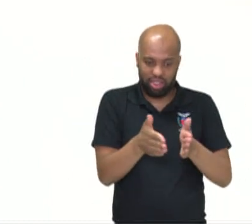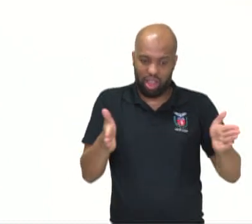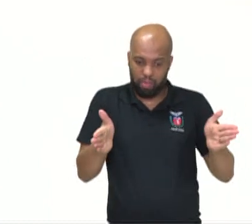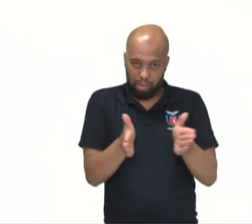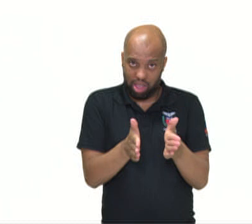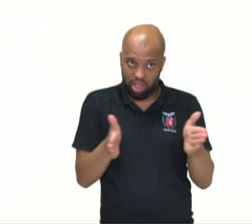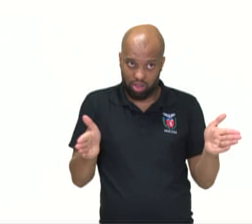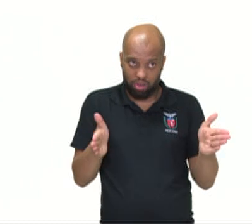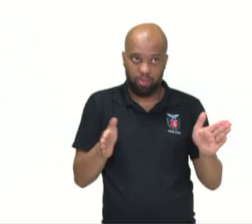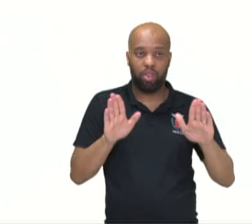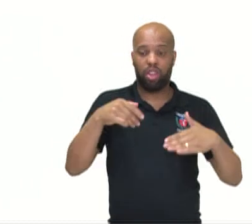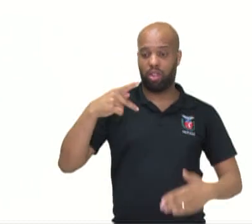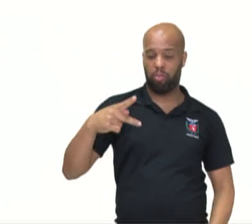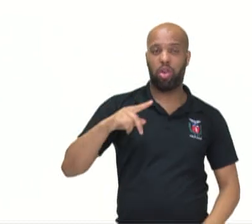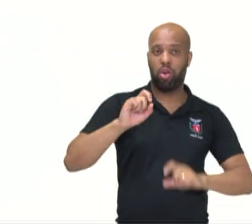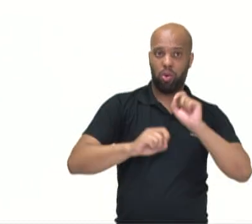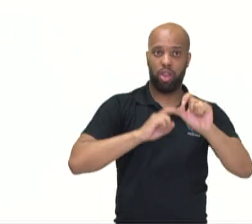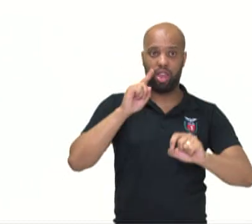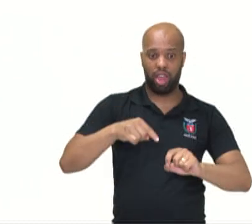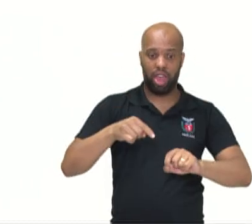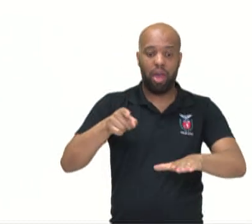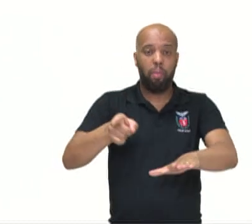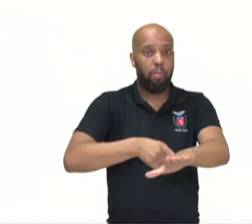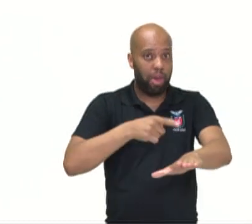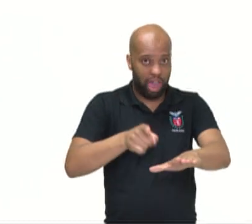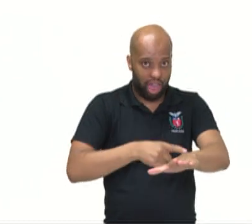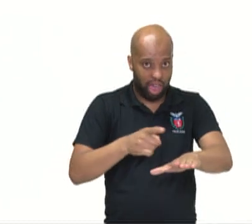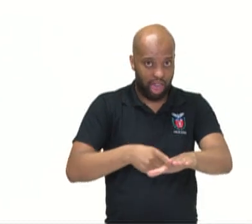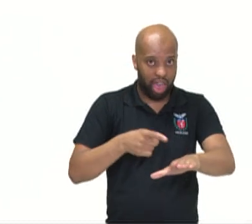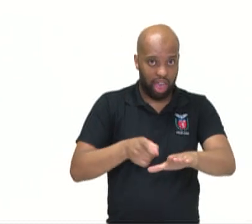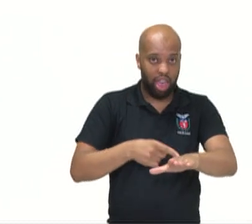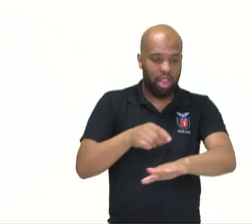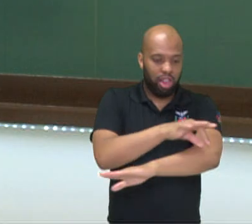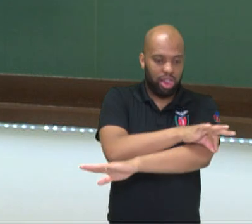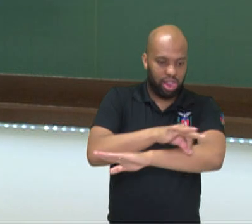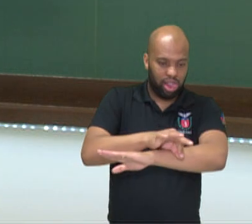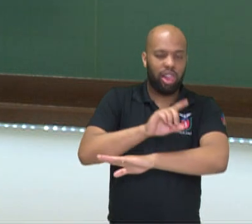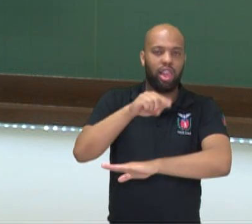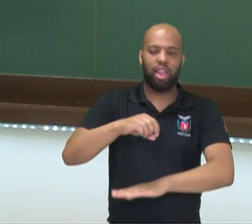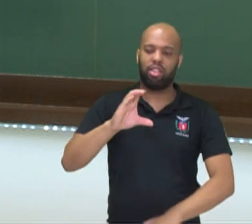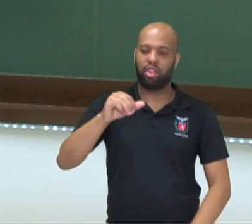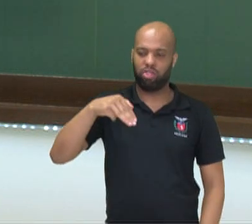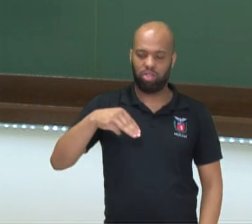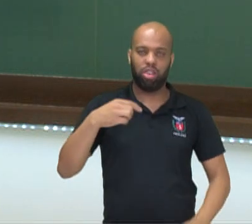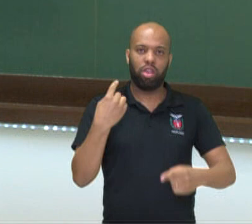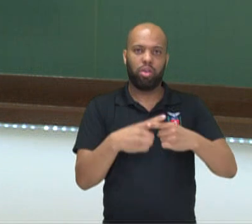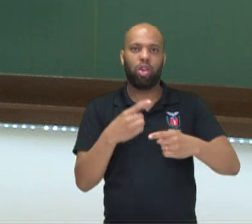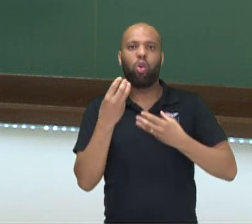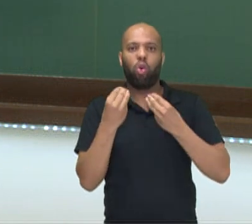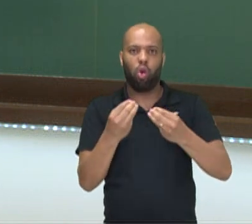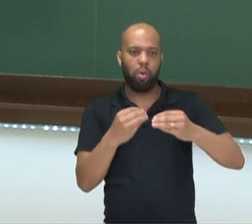sapato e P é o tamanho do pé em centímetros. Claro, o tamanho do calcanhar até